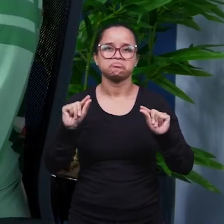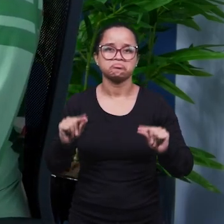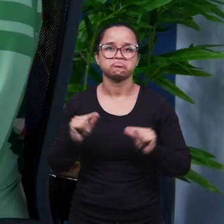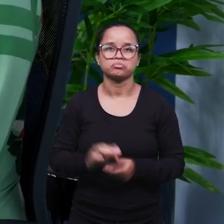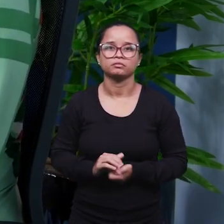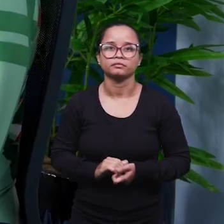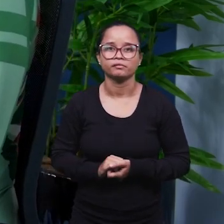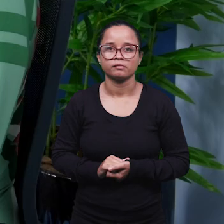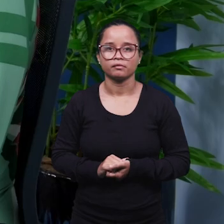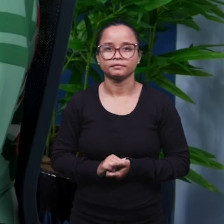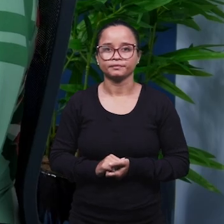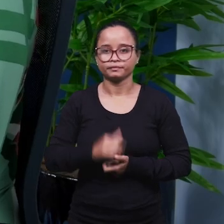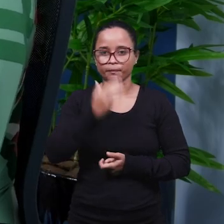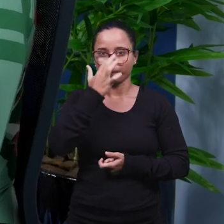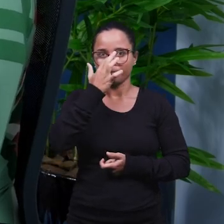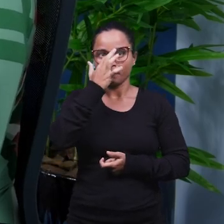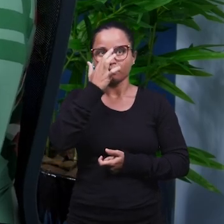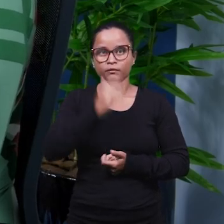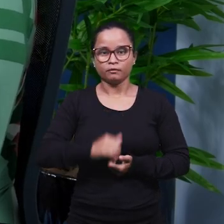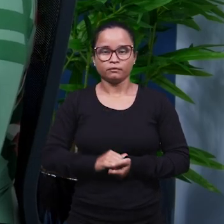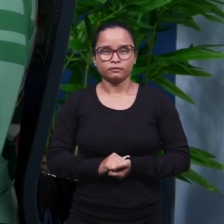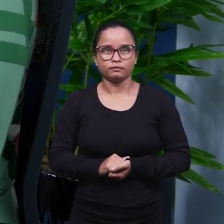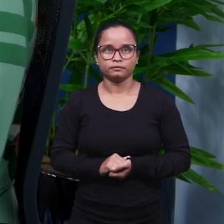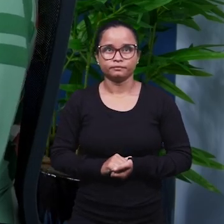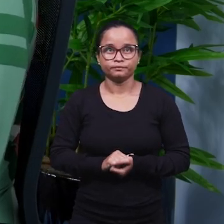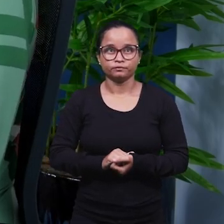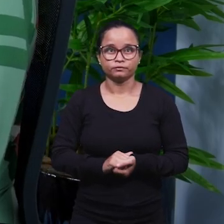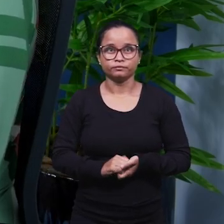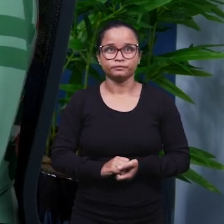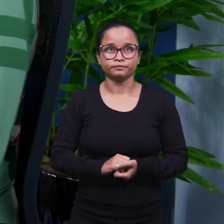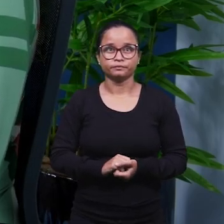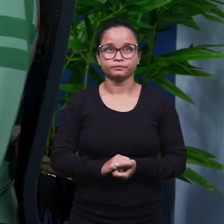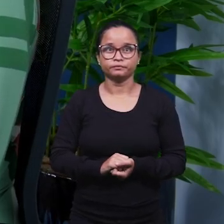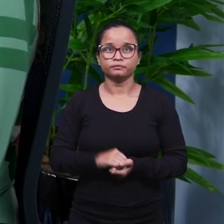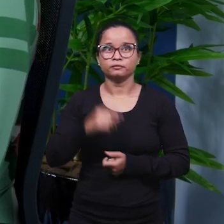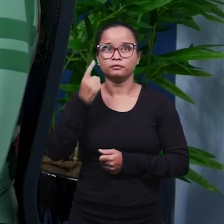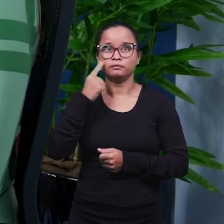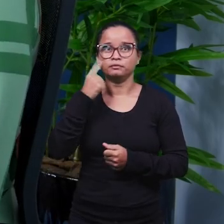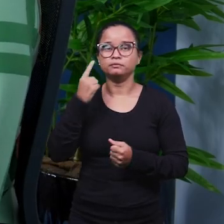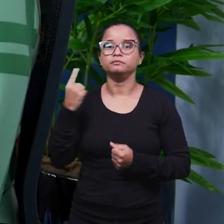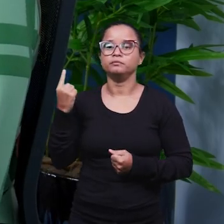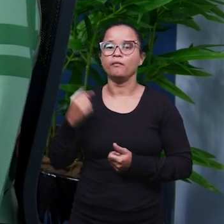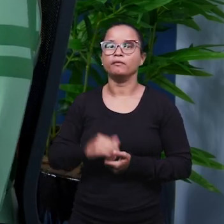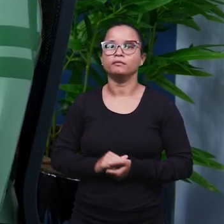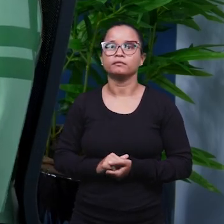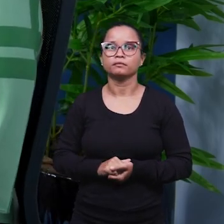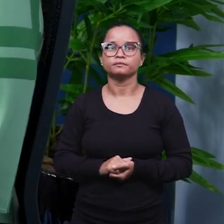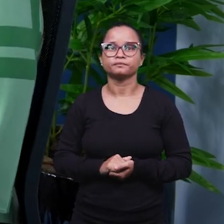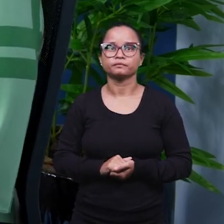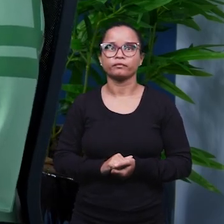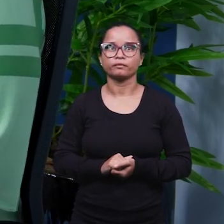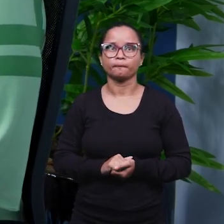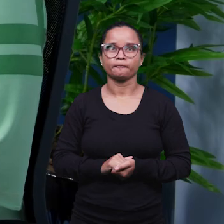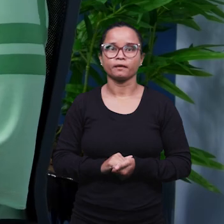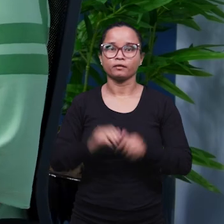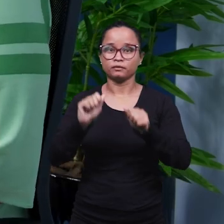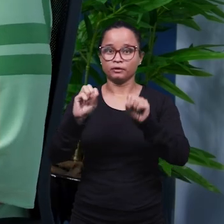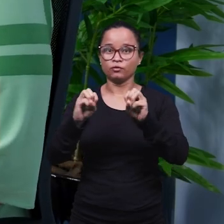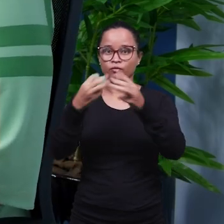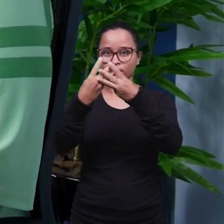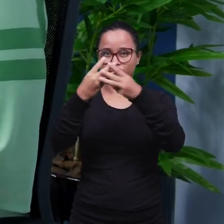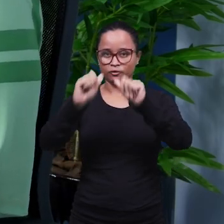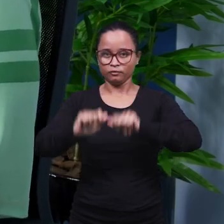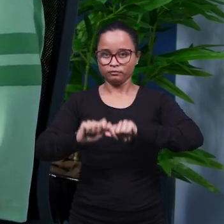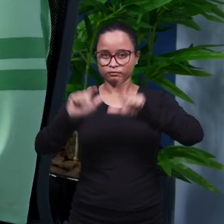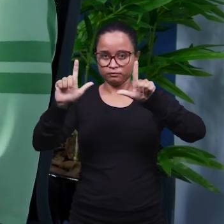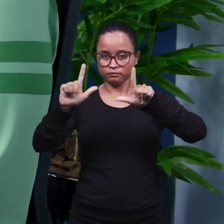encontrar nessa aba? Vocês vão encontrar, vou subir aqui um pouquinho, o